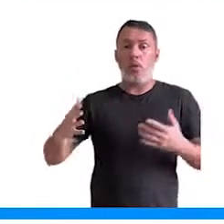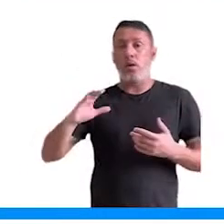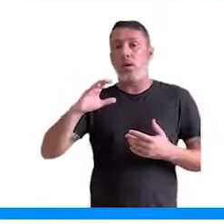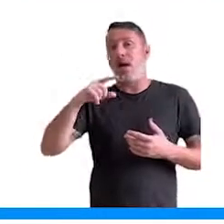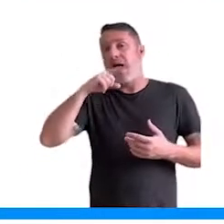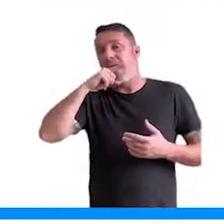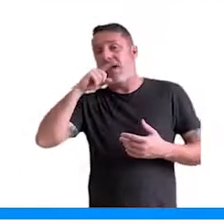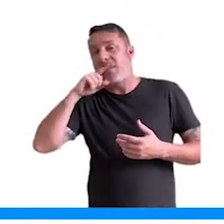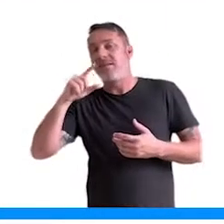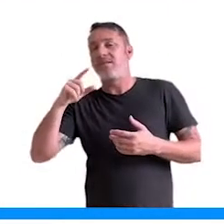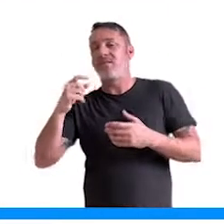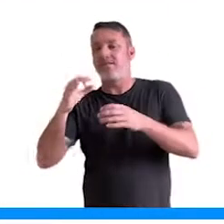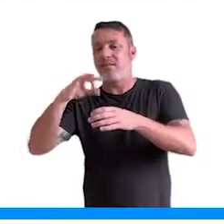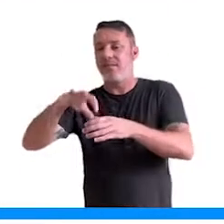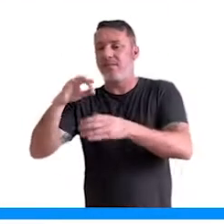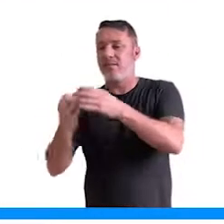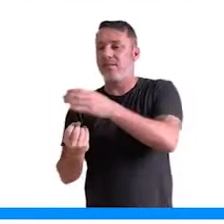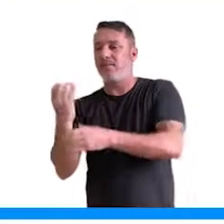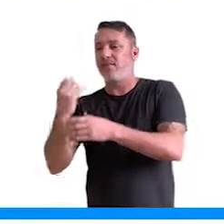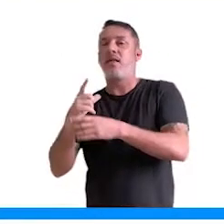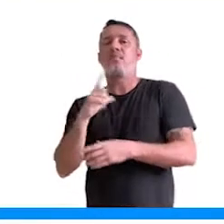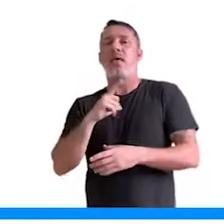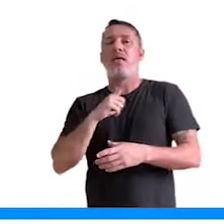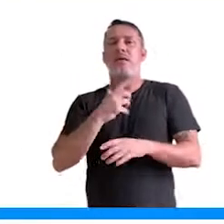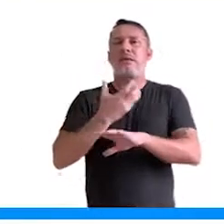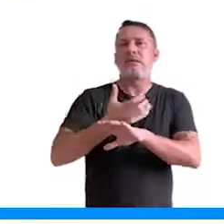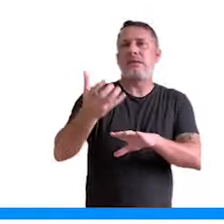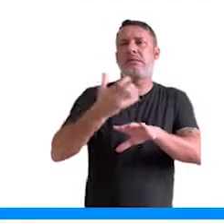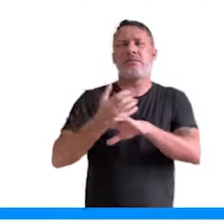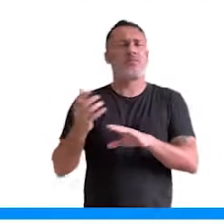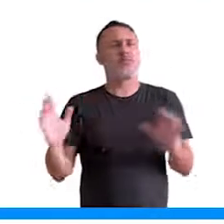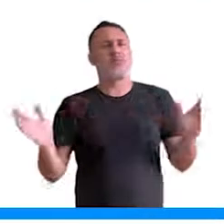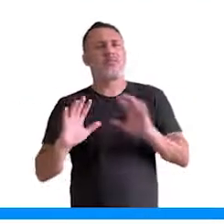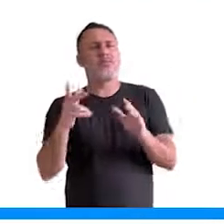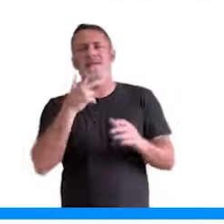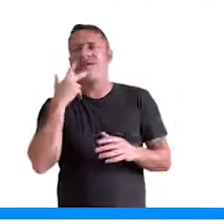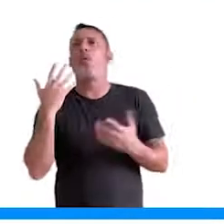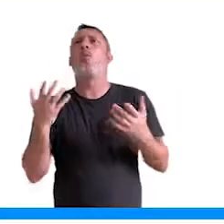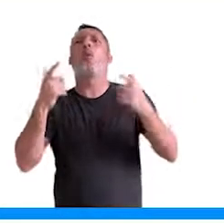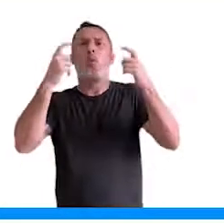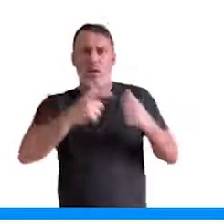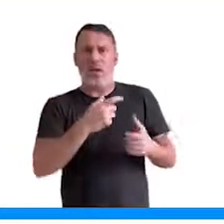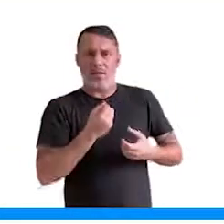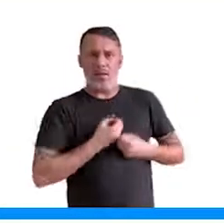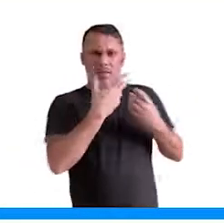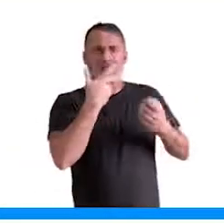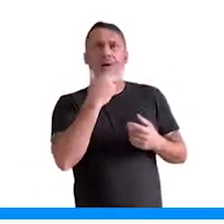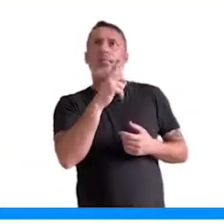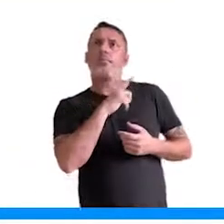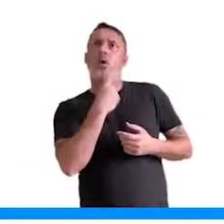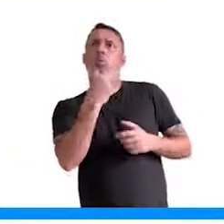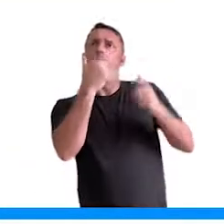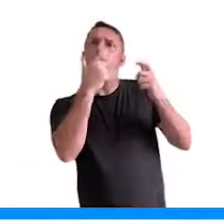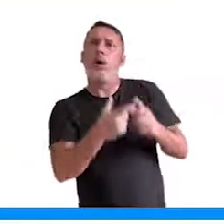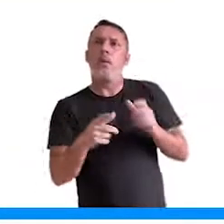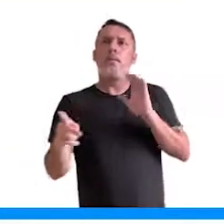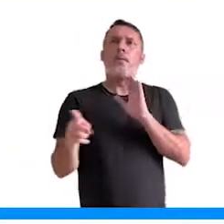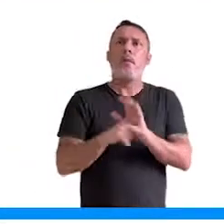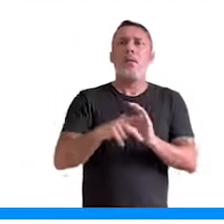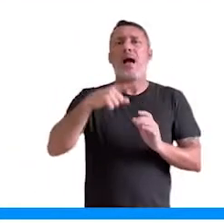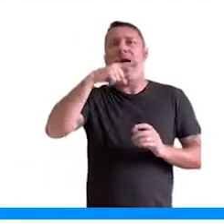Localidades da América Latina nas quais a cana-de-açúcar é cultivada. Também não fala ali nenhum lugar onde está sendo